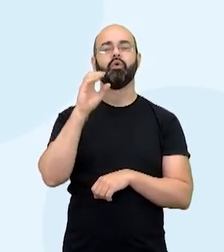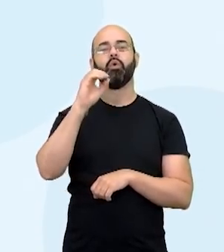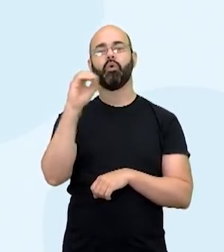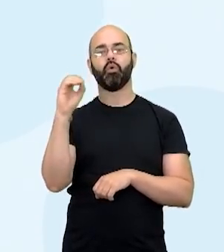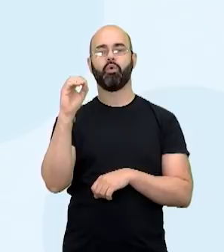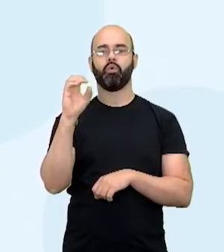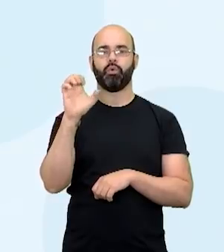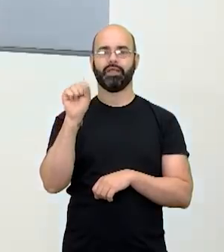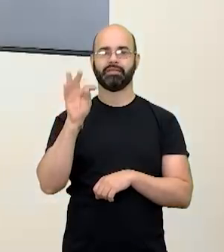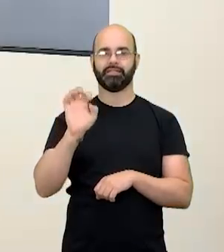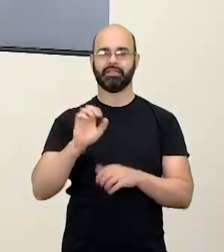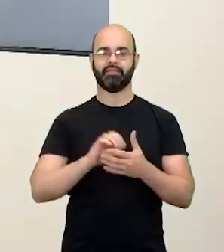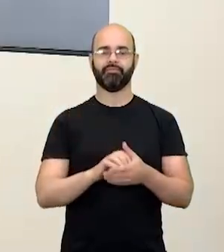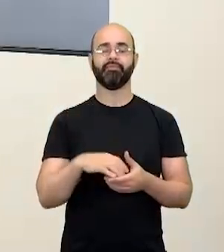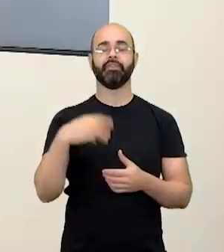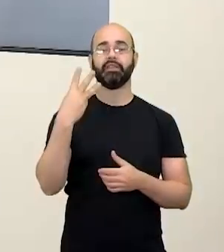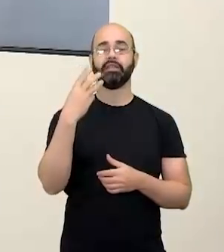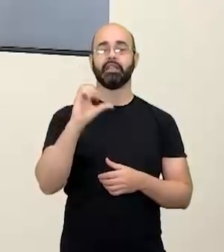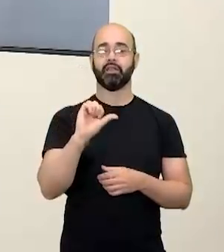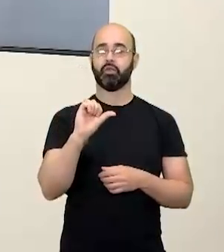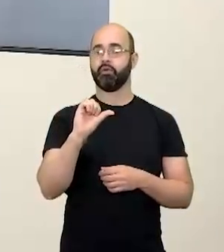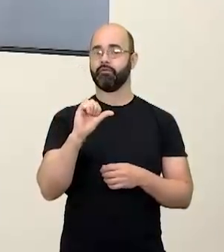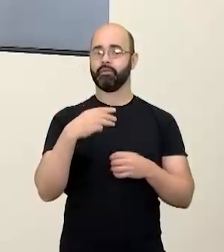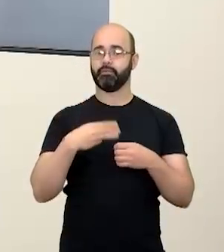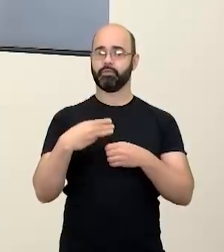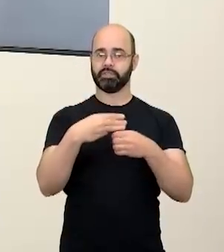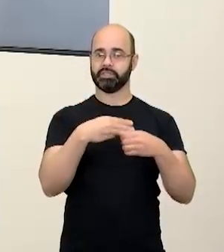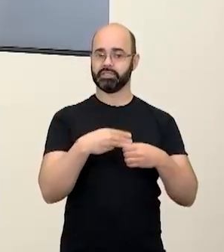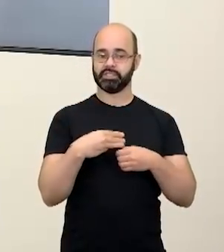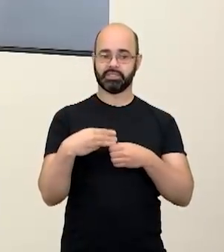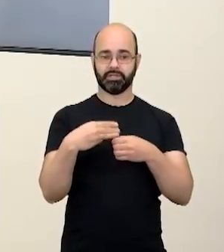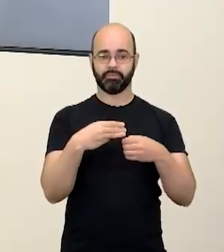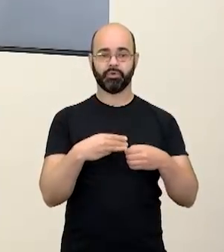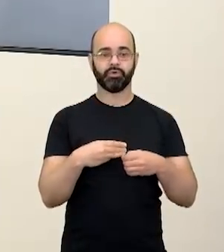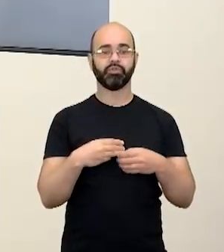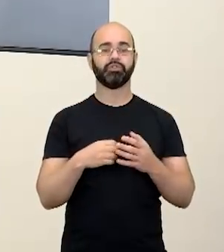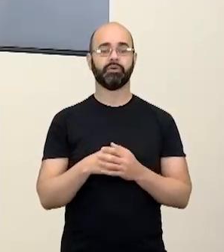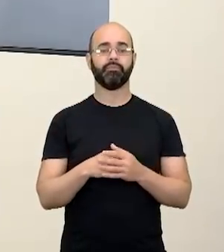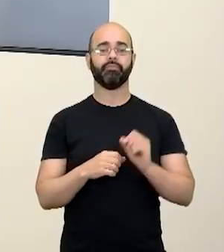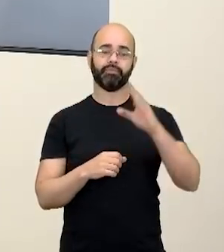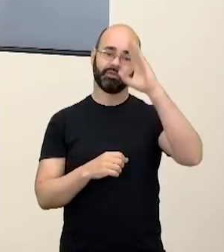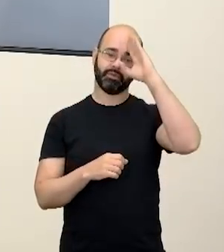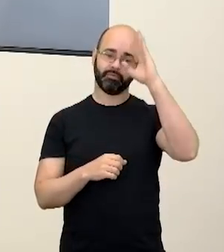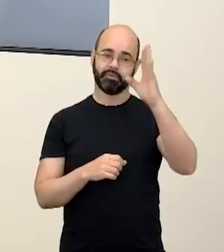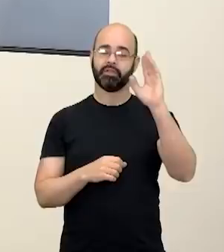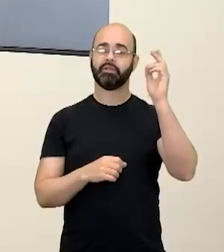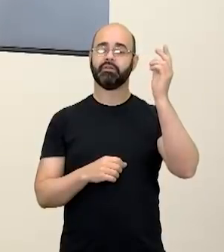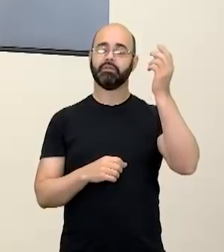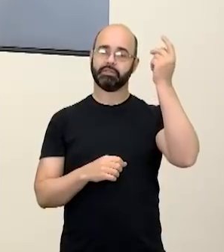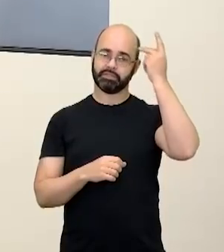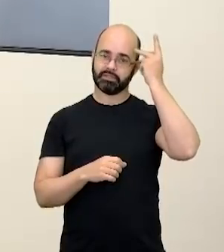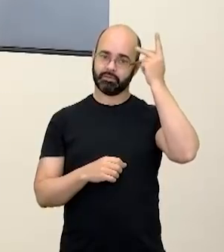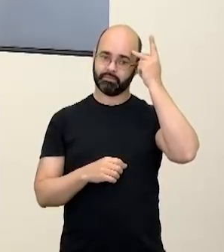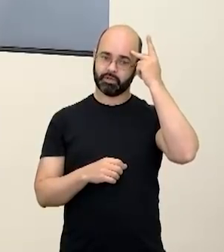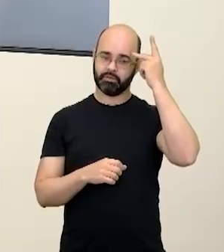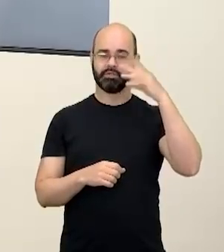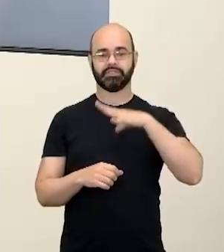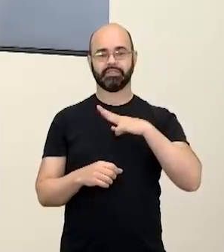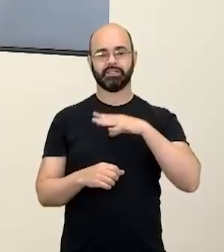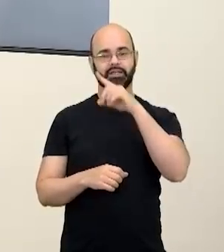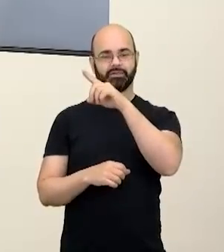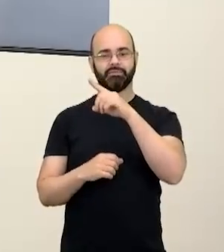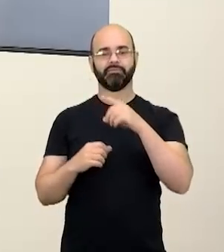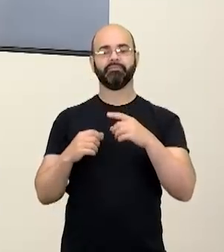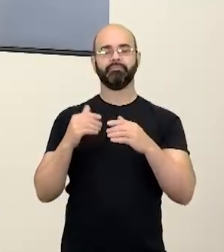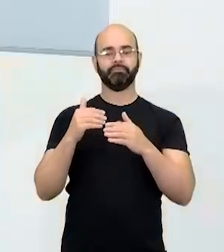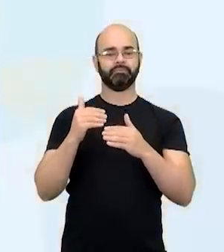oeste, né? Então temos aí 39 municípios, incluindo o principal deles aí, que é a cidade de São Paulo. Vamos lá para a próxima